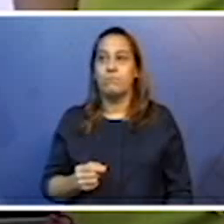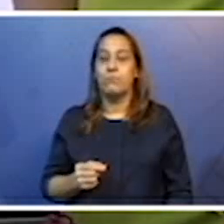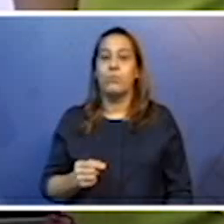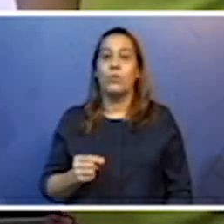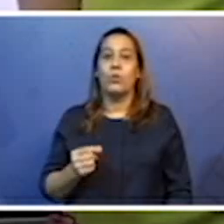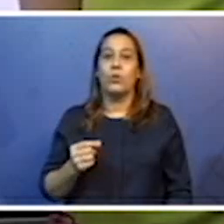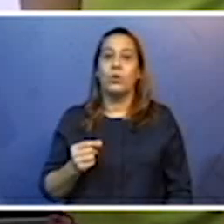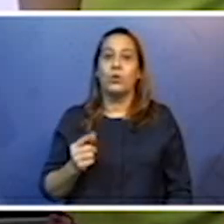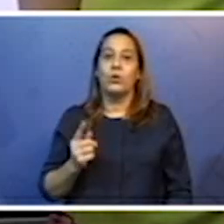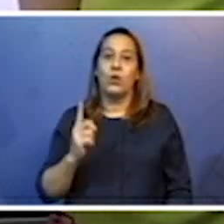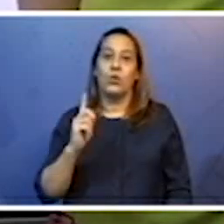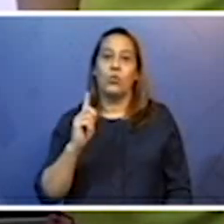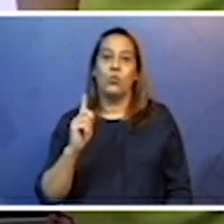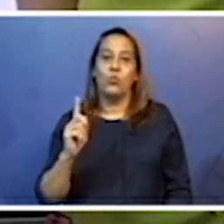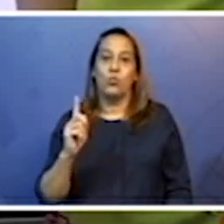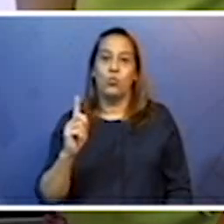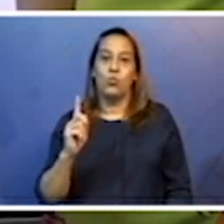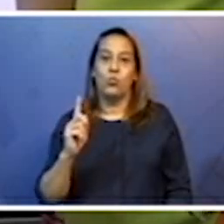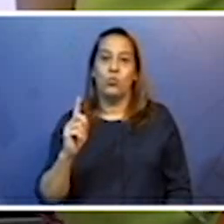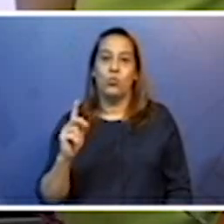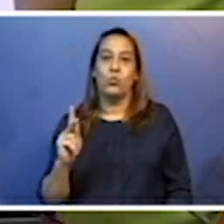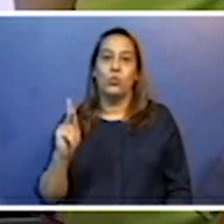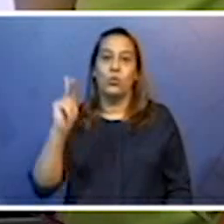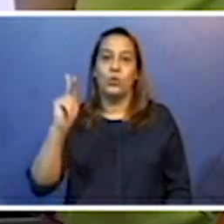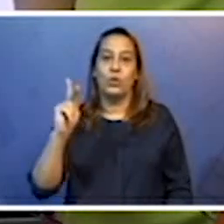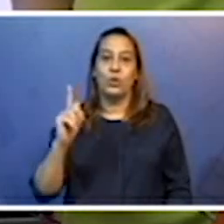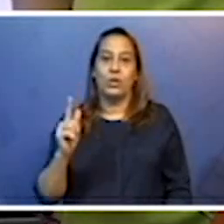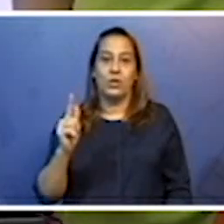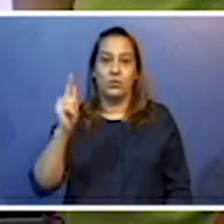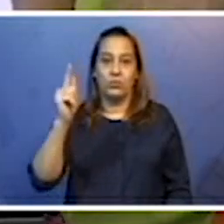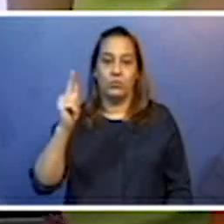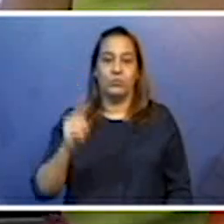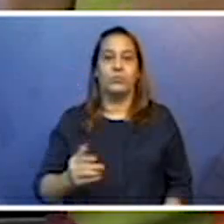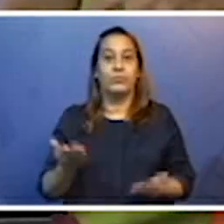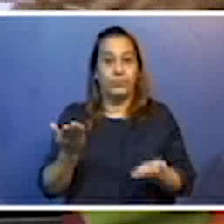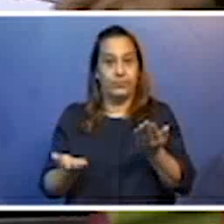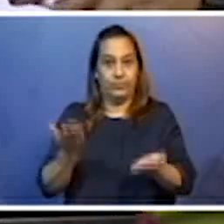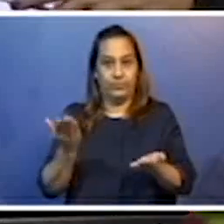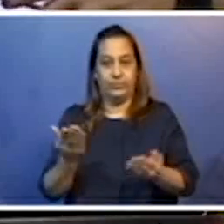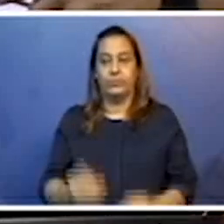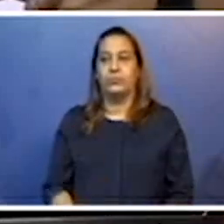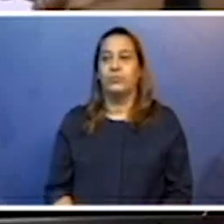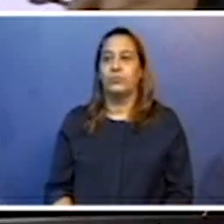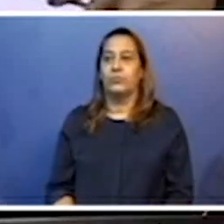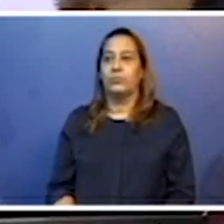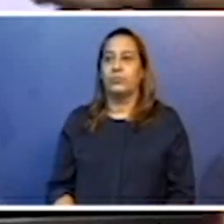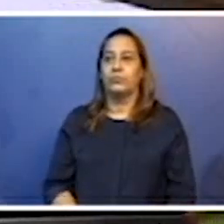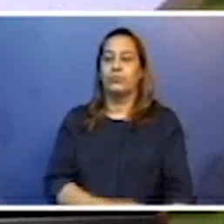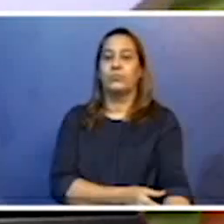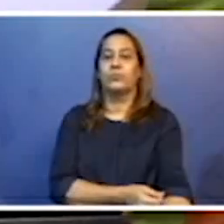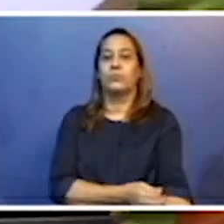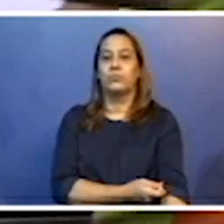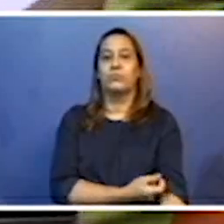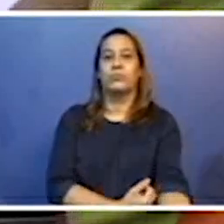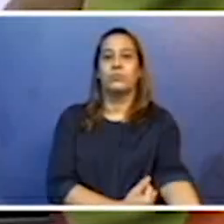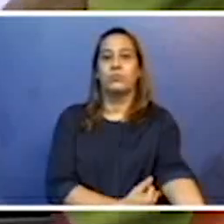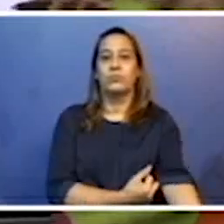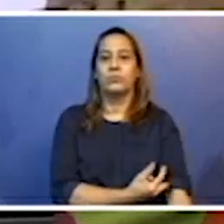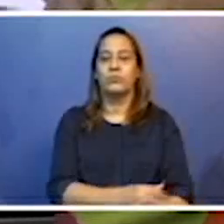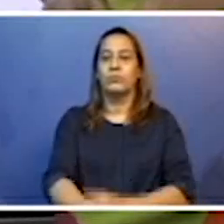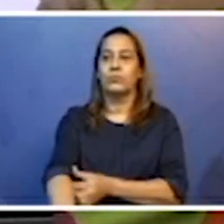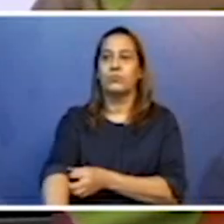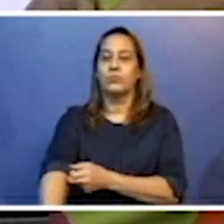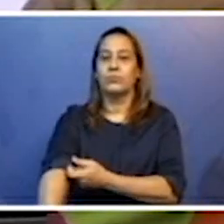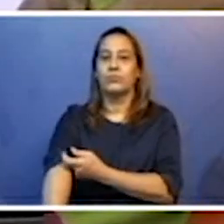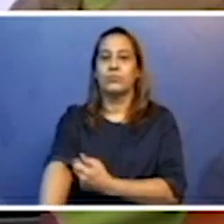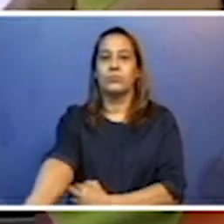o quê? 1.000 gramas é exatamente igual a 1 quilo, tá? Então, isso aqui, ó, eu tenho 1 quilo